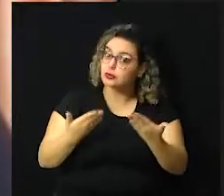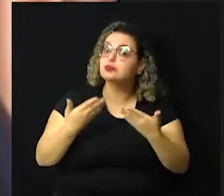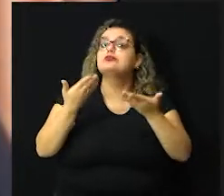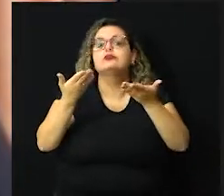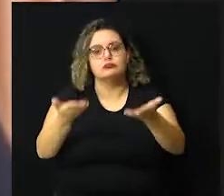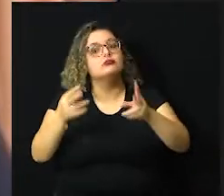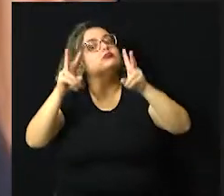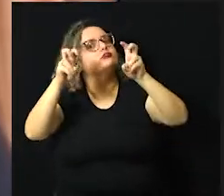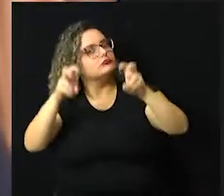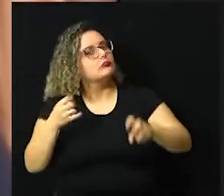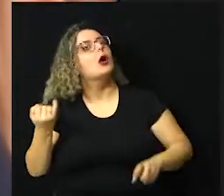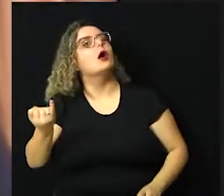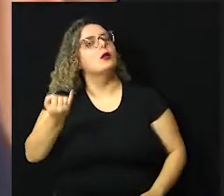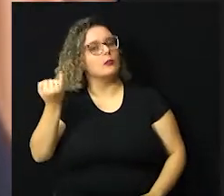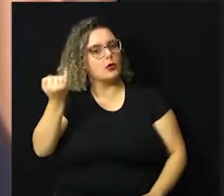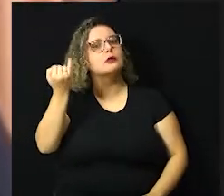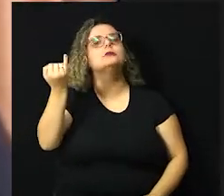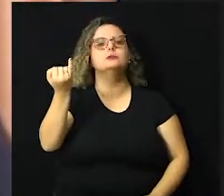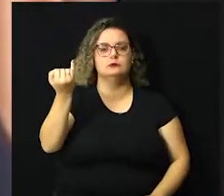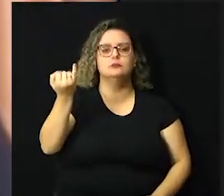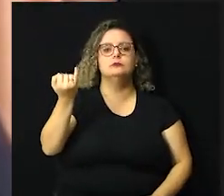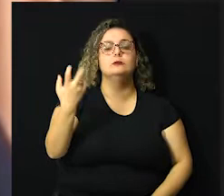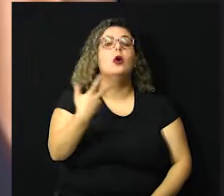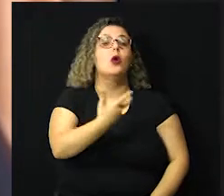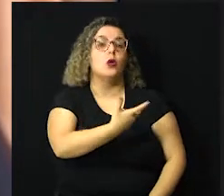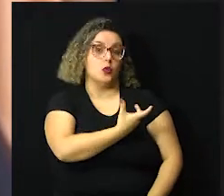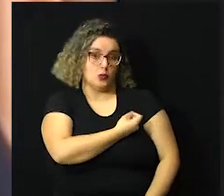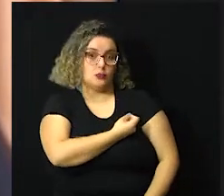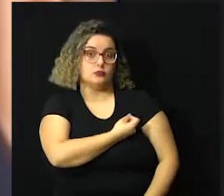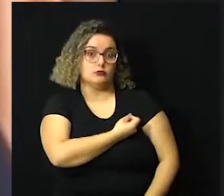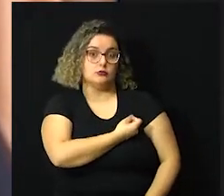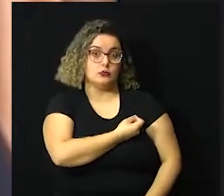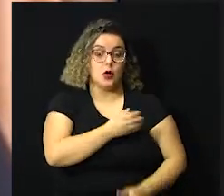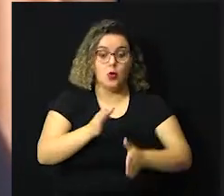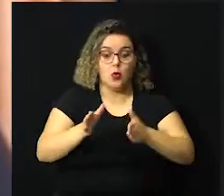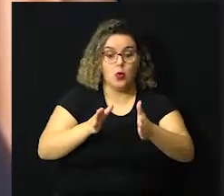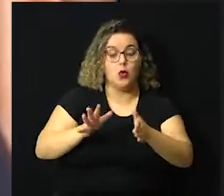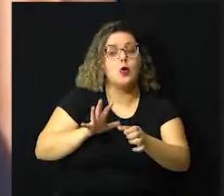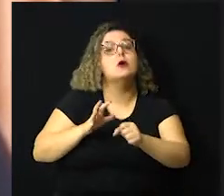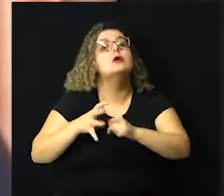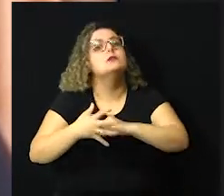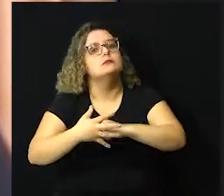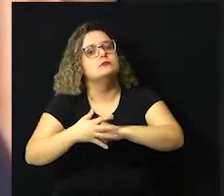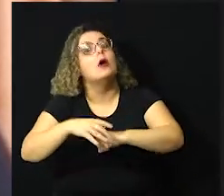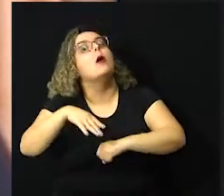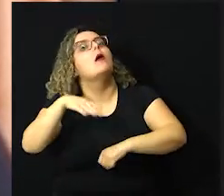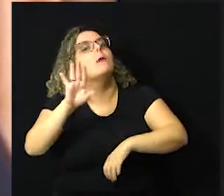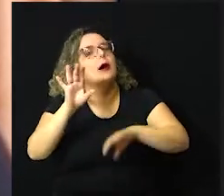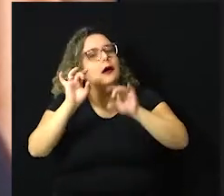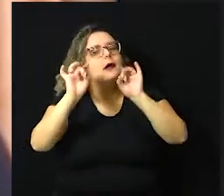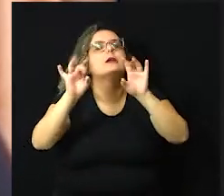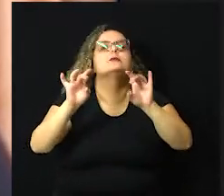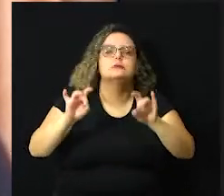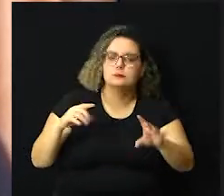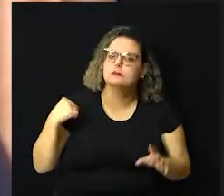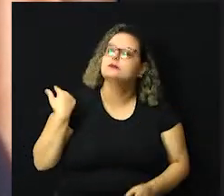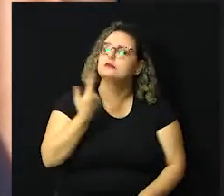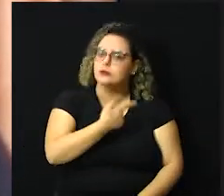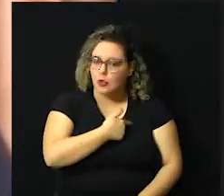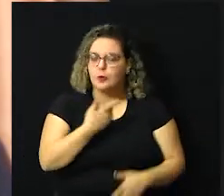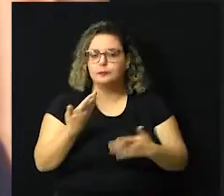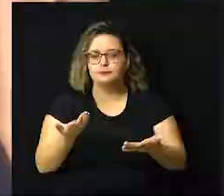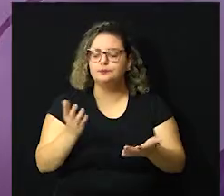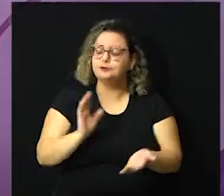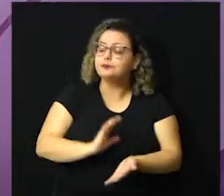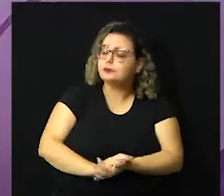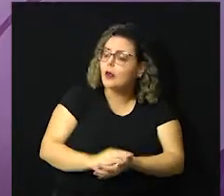essa questão que é importante, que é a questão da vacinação e que em tempos de Covid se tornou mais especial ainda para todos nós.